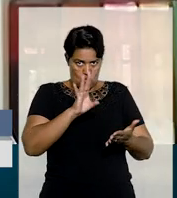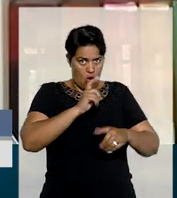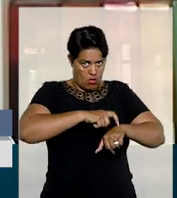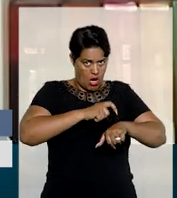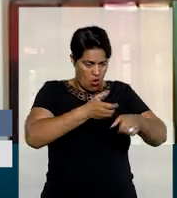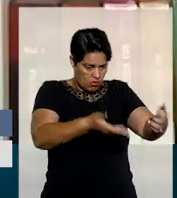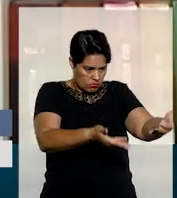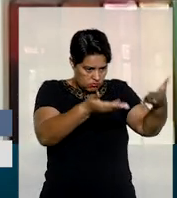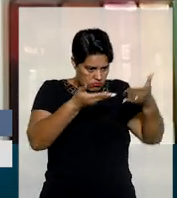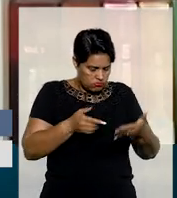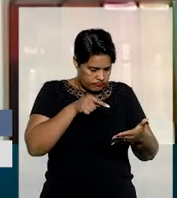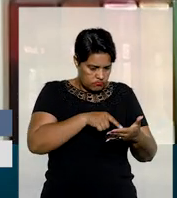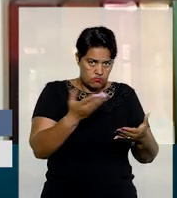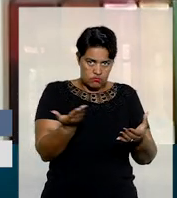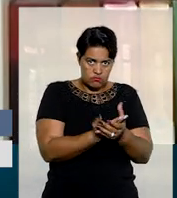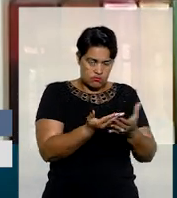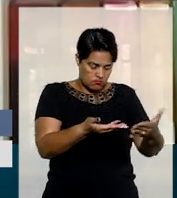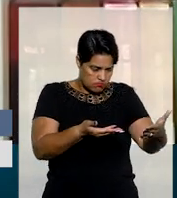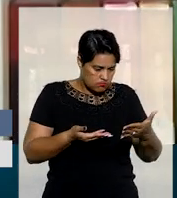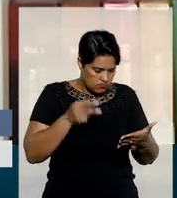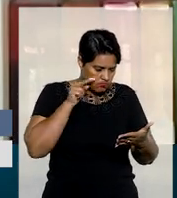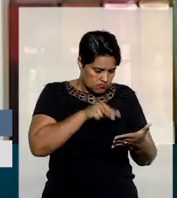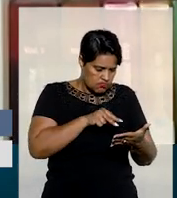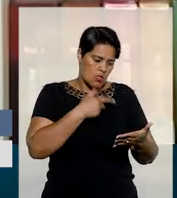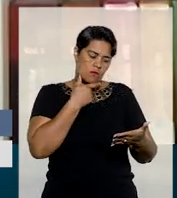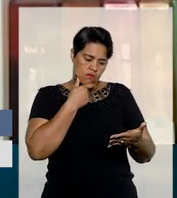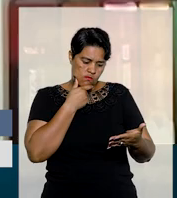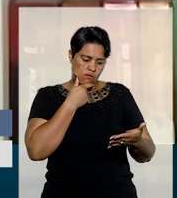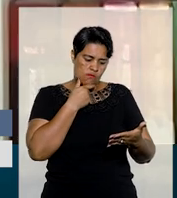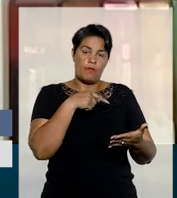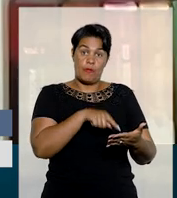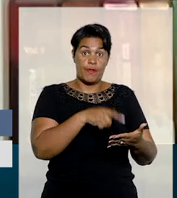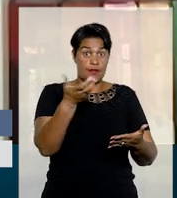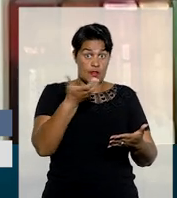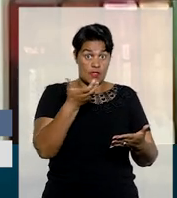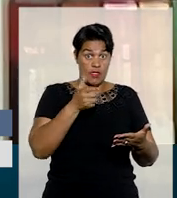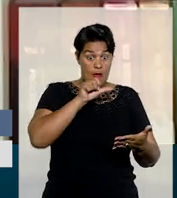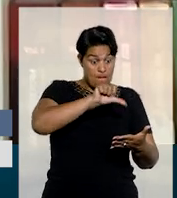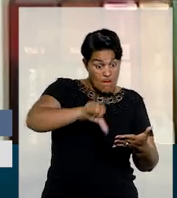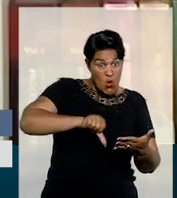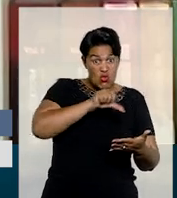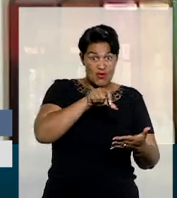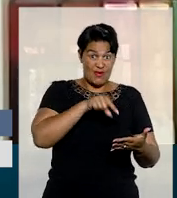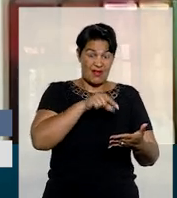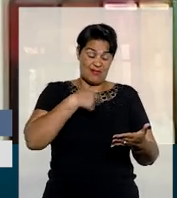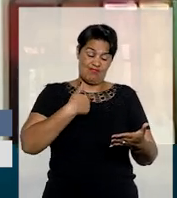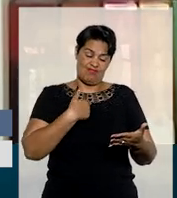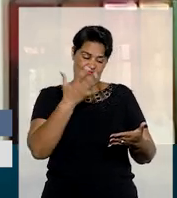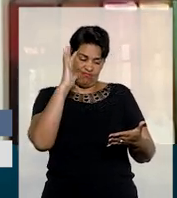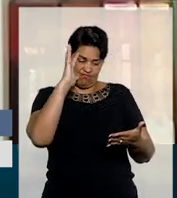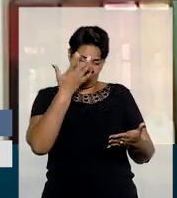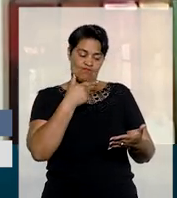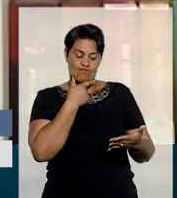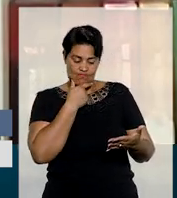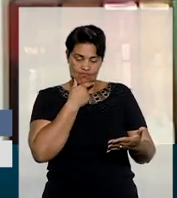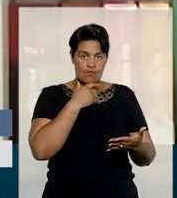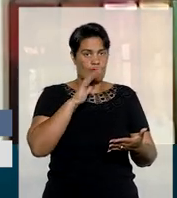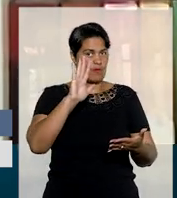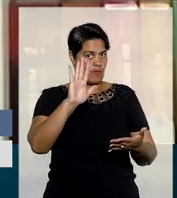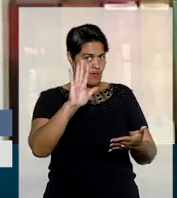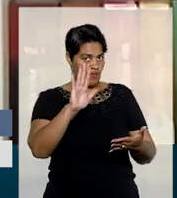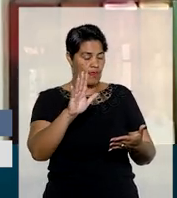na fase inicial de admissibilidade desse recurso. Identificando que ele tem um potencial de